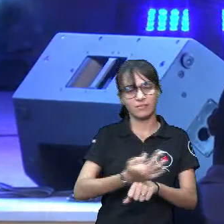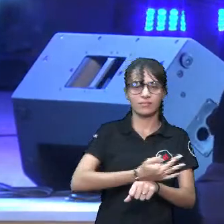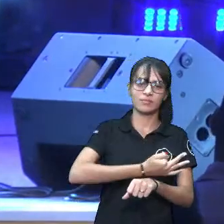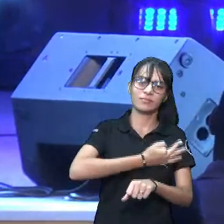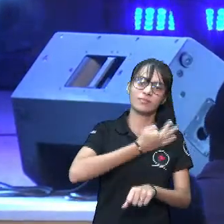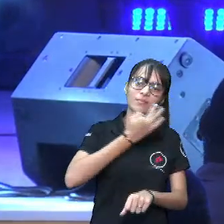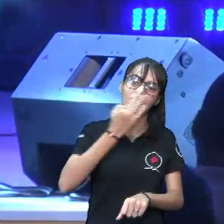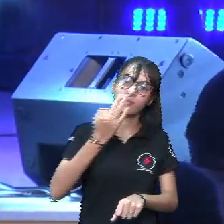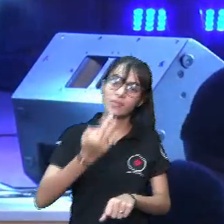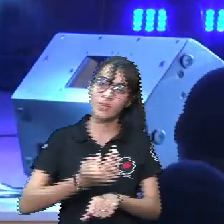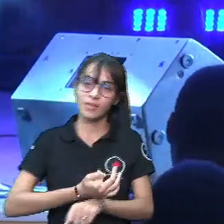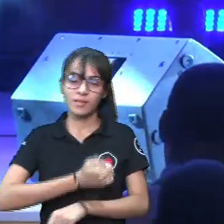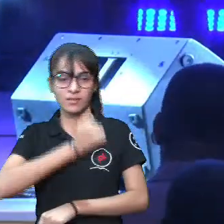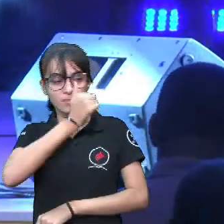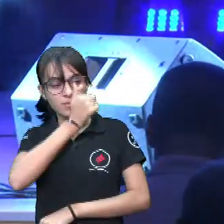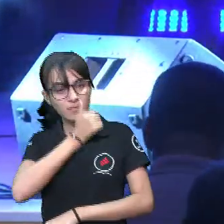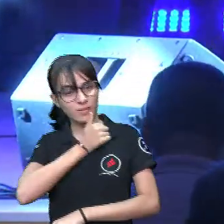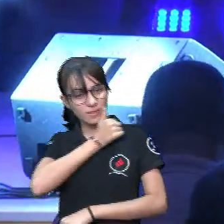pagou,